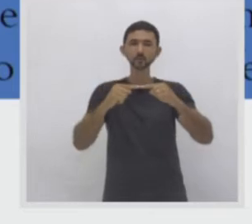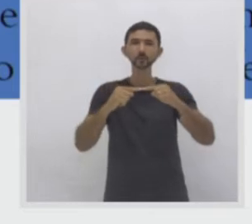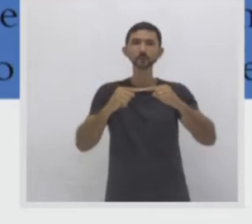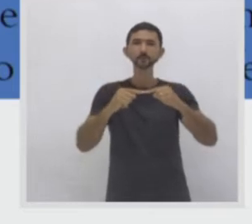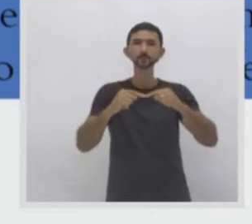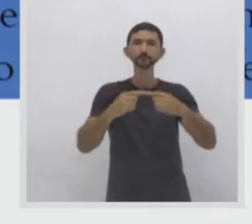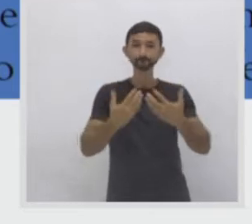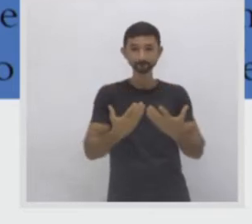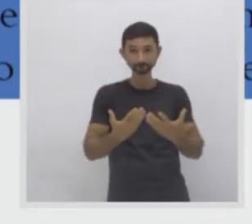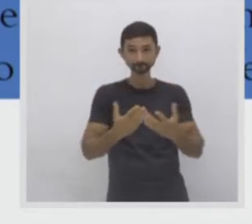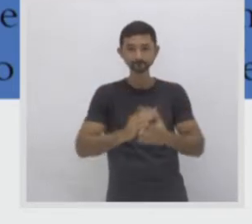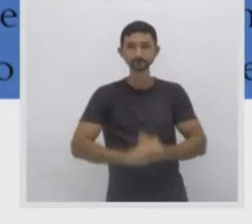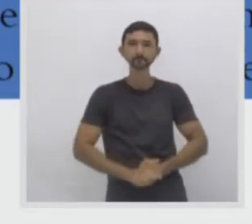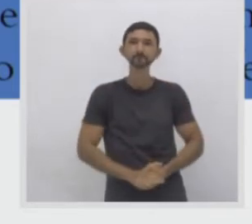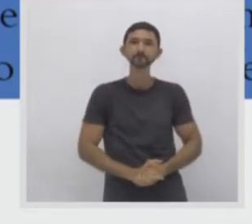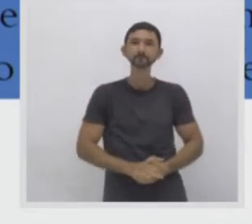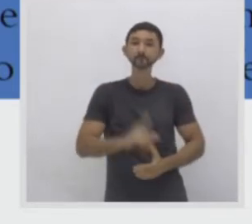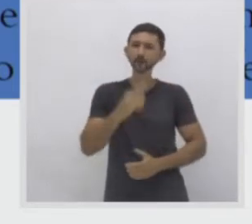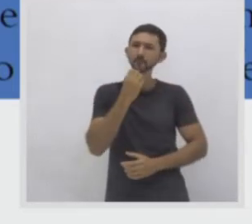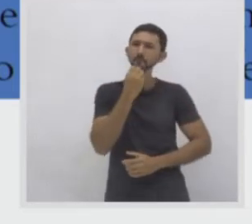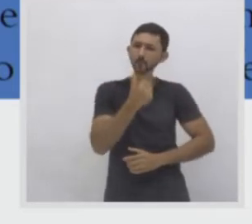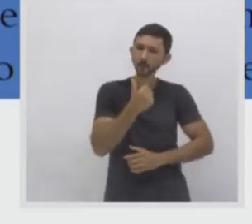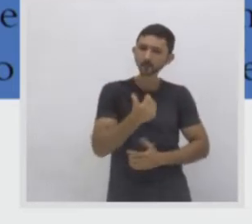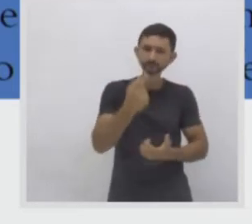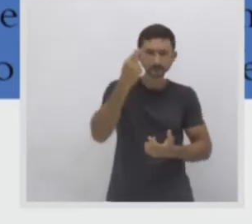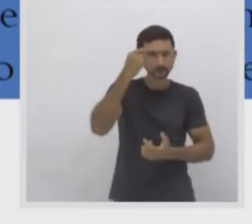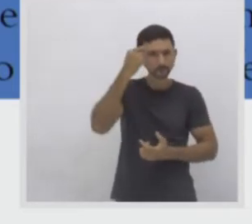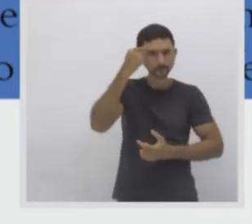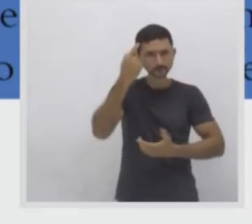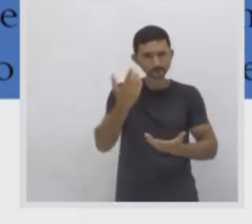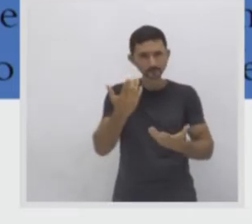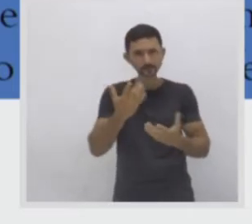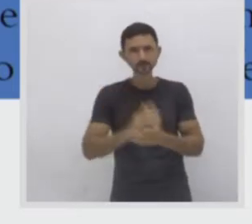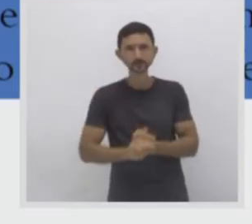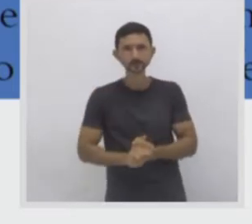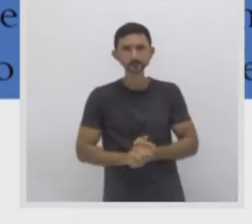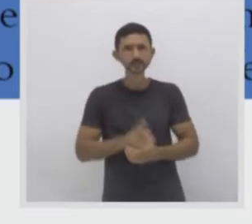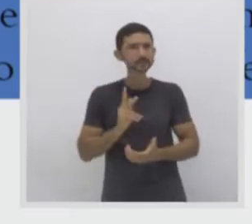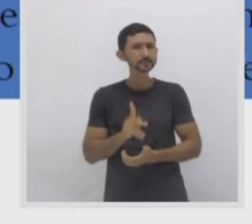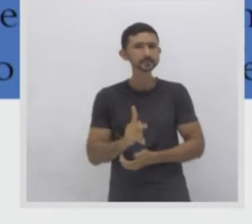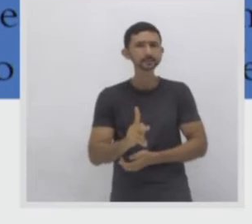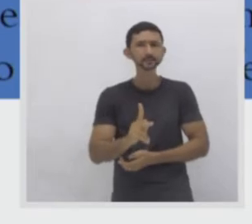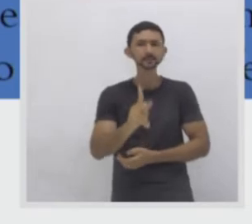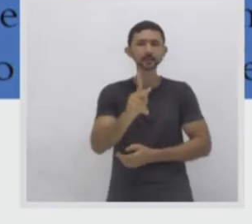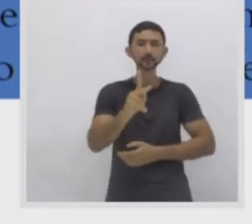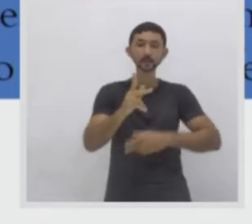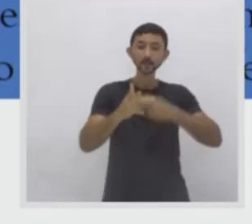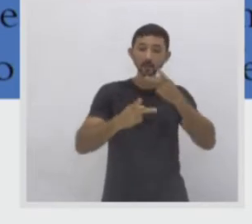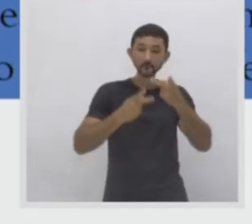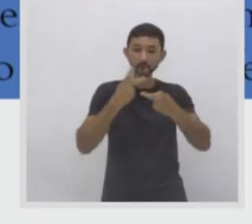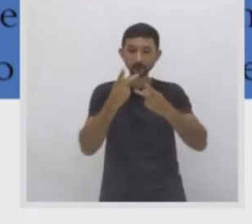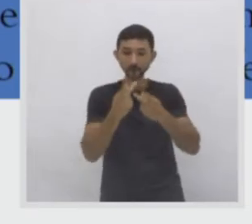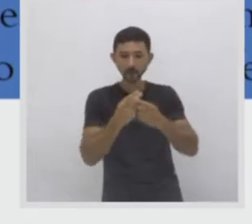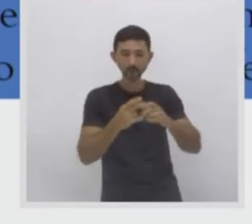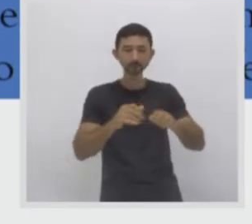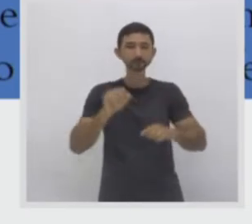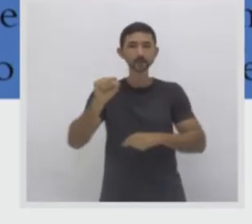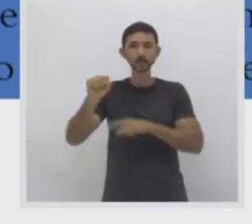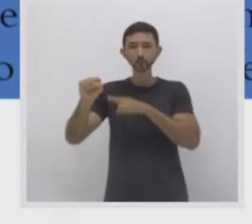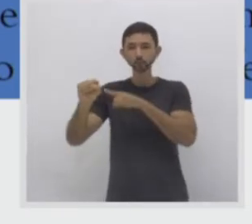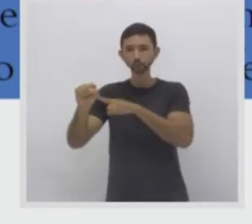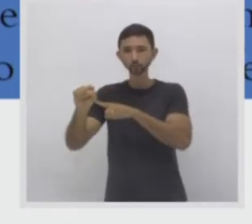Olha, muito bem. É isso que você tem que começar a refletir. Toda vez que eu vou falar e que o meu sujeito estiver